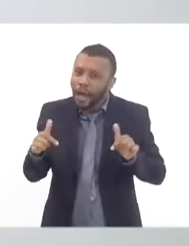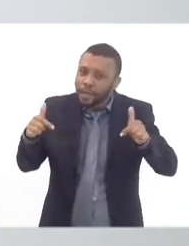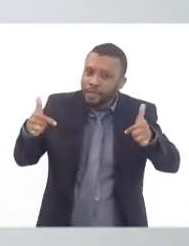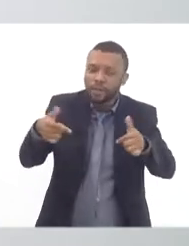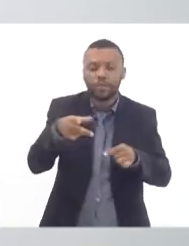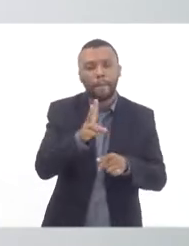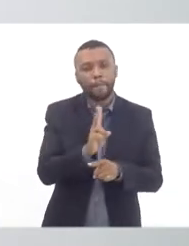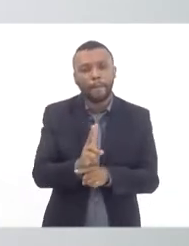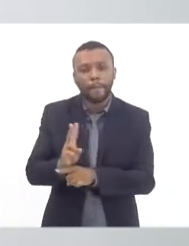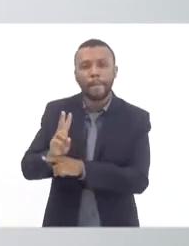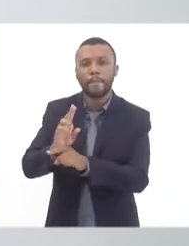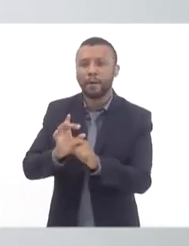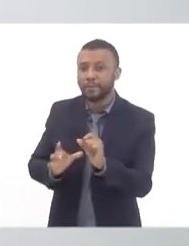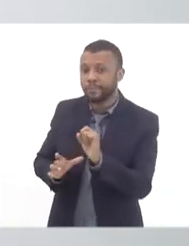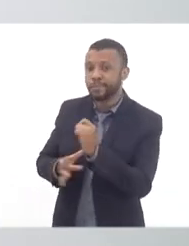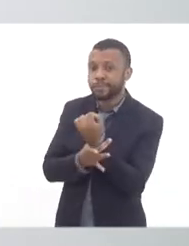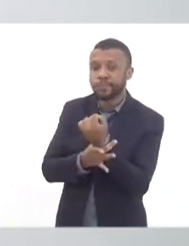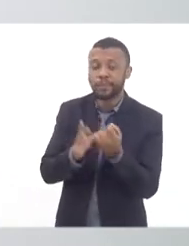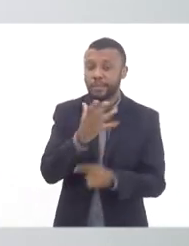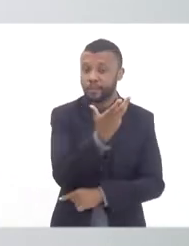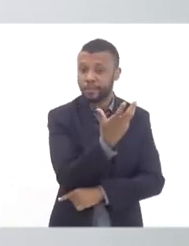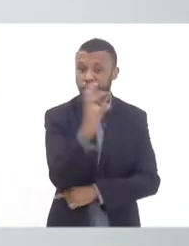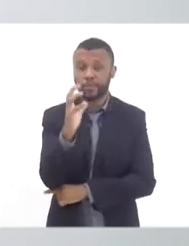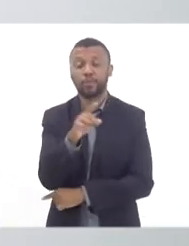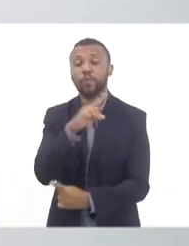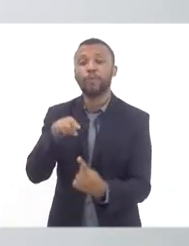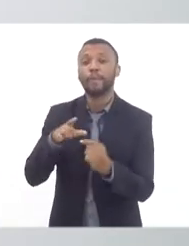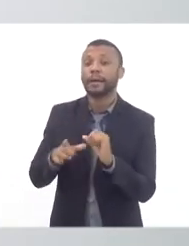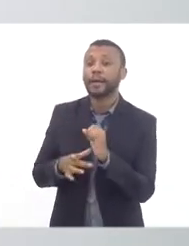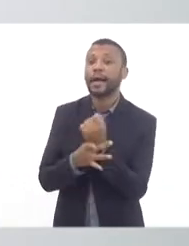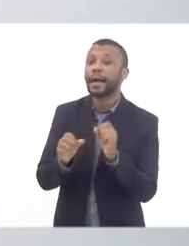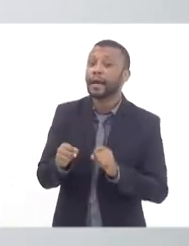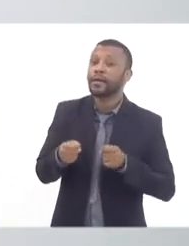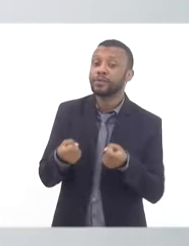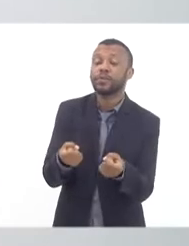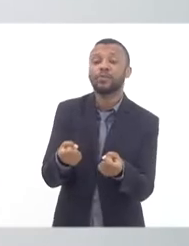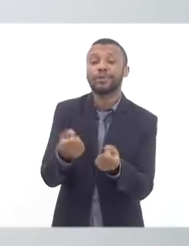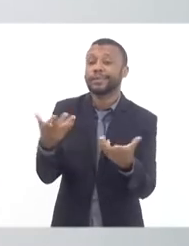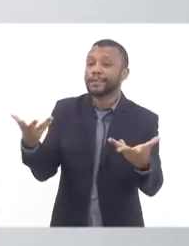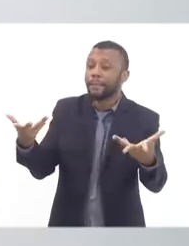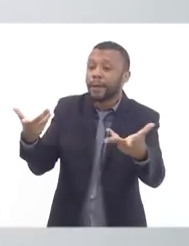preservação feita por nós para garantir a riqueza que nos pertence.